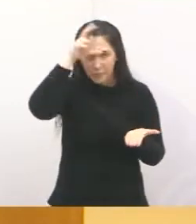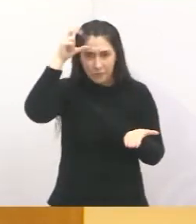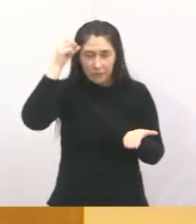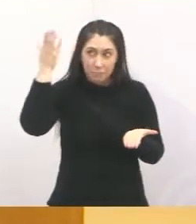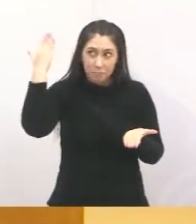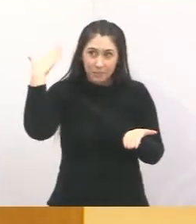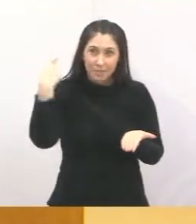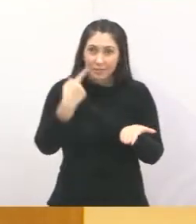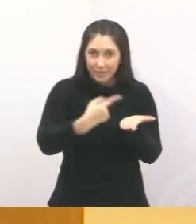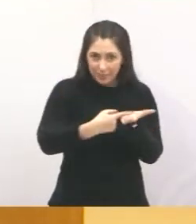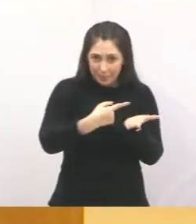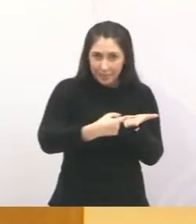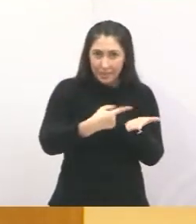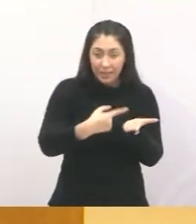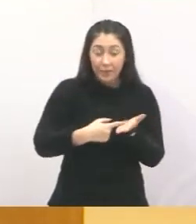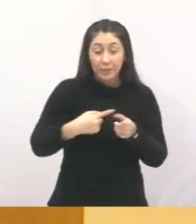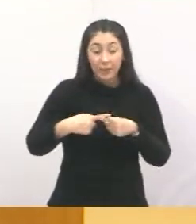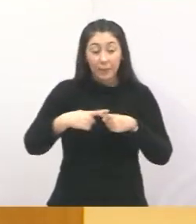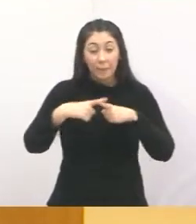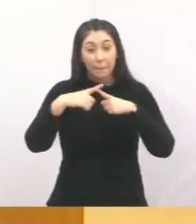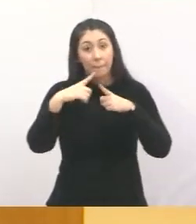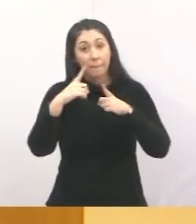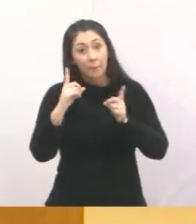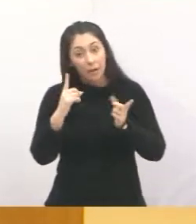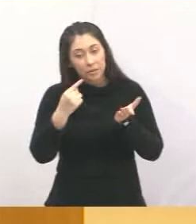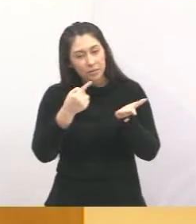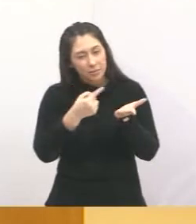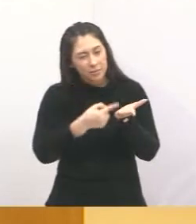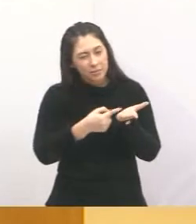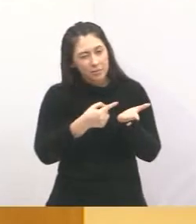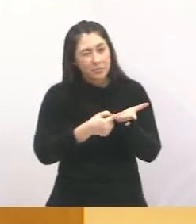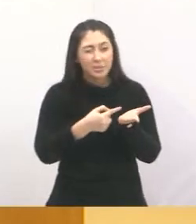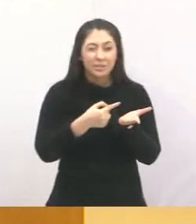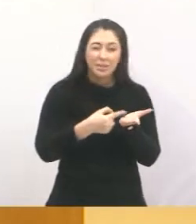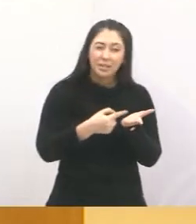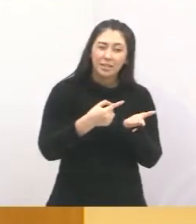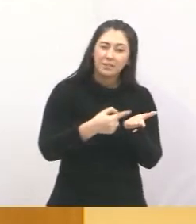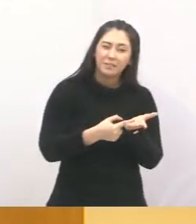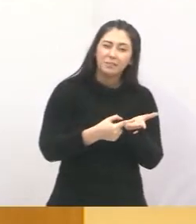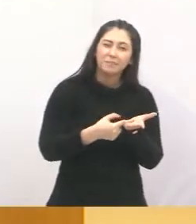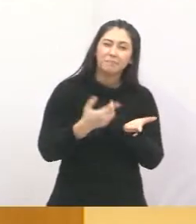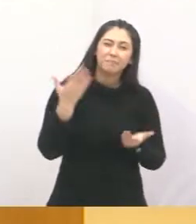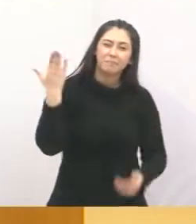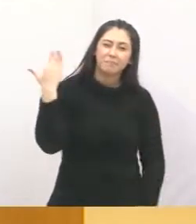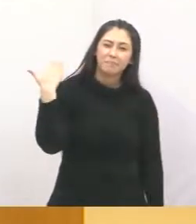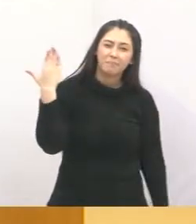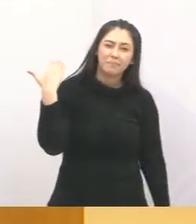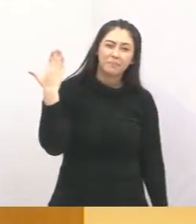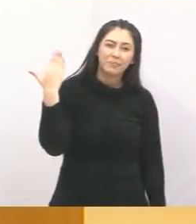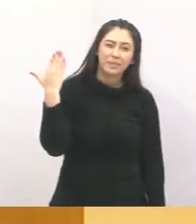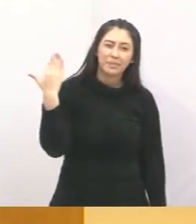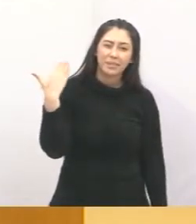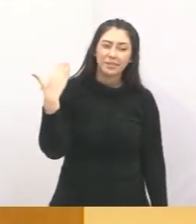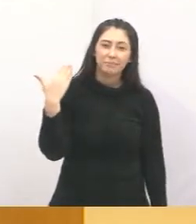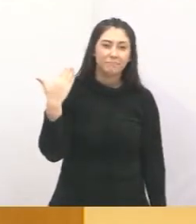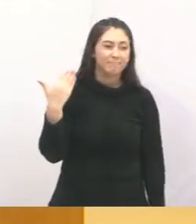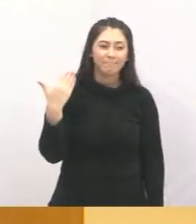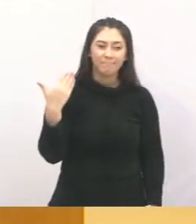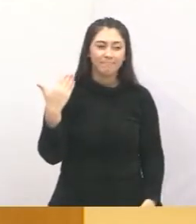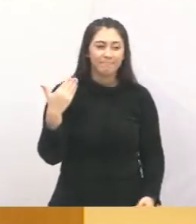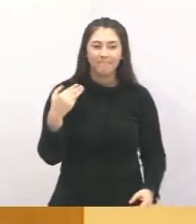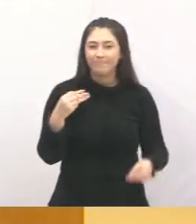anteriores. Só que acordos que nós foi colocado como não foi aceita